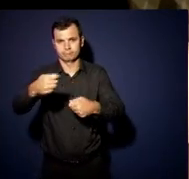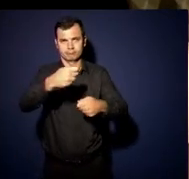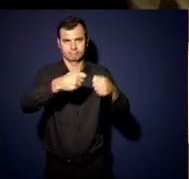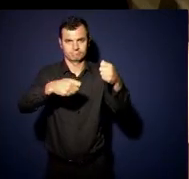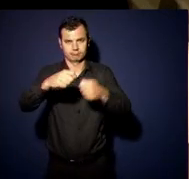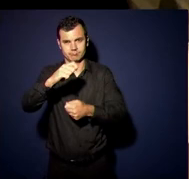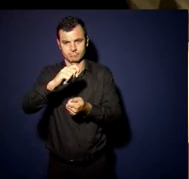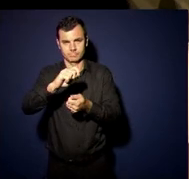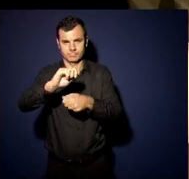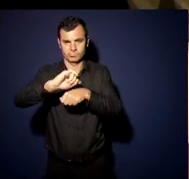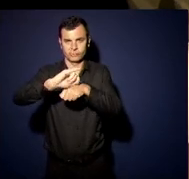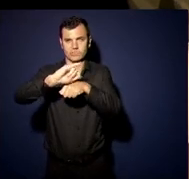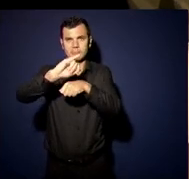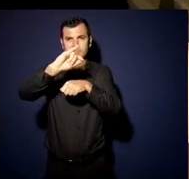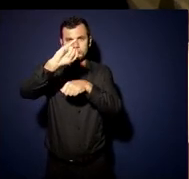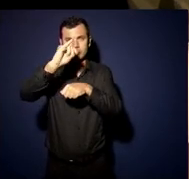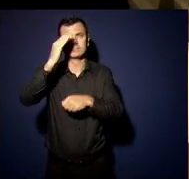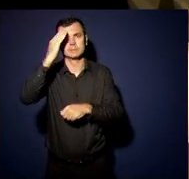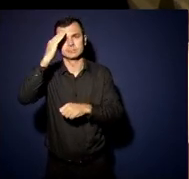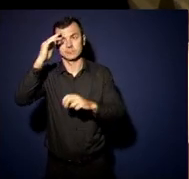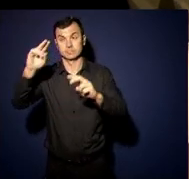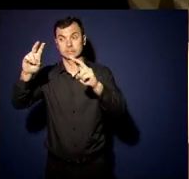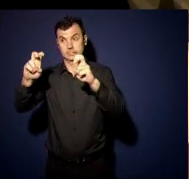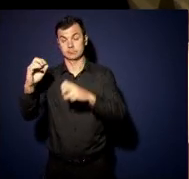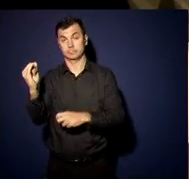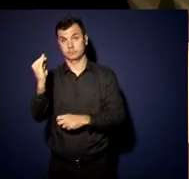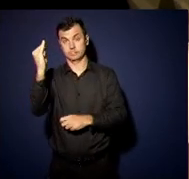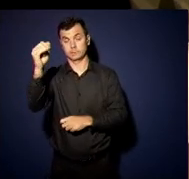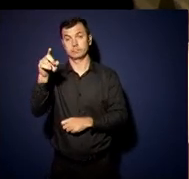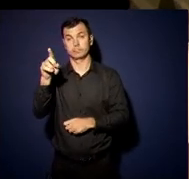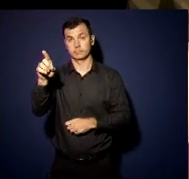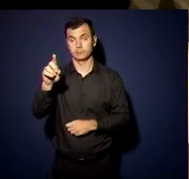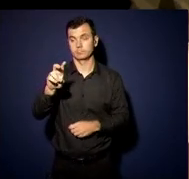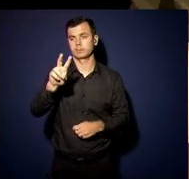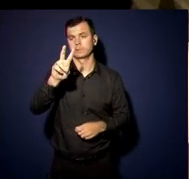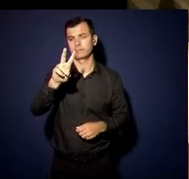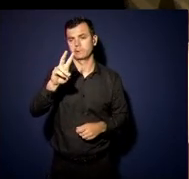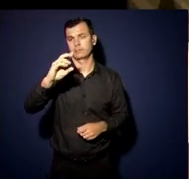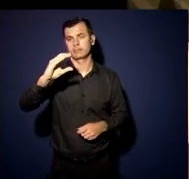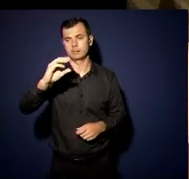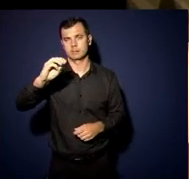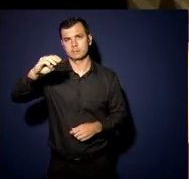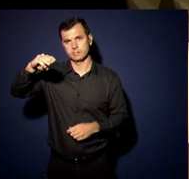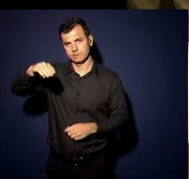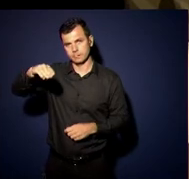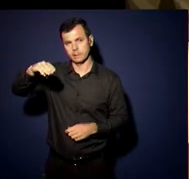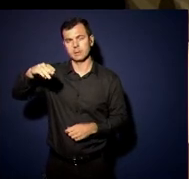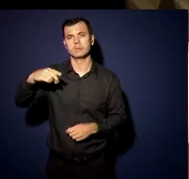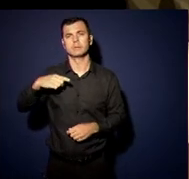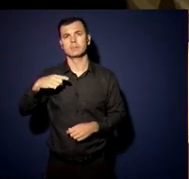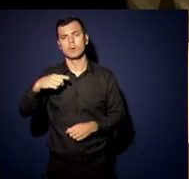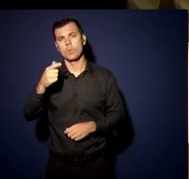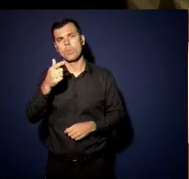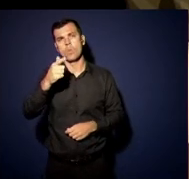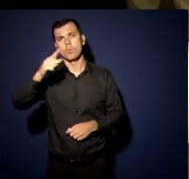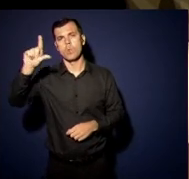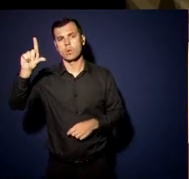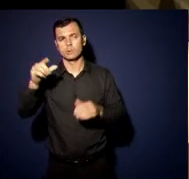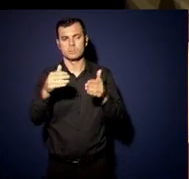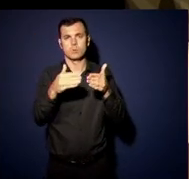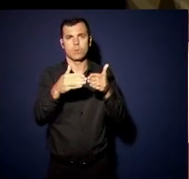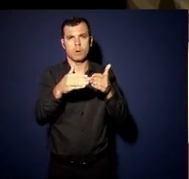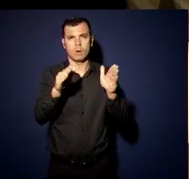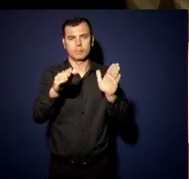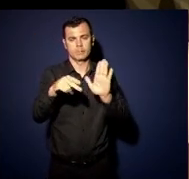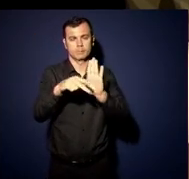eu sei que é um termo muito caro para você e para cvm eu já escutei você falando um pouco do Open markets que eu entendo que